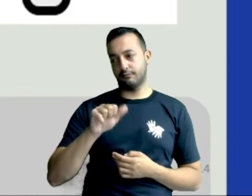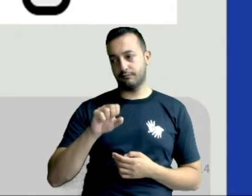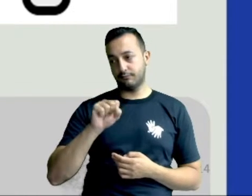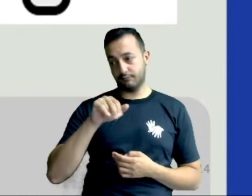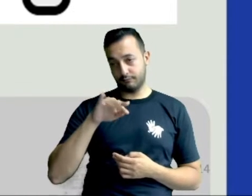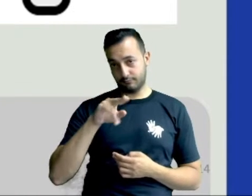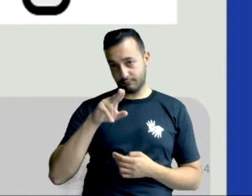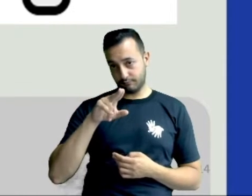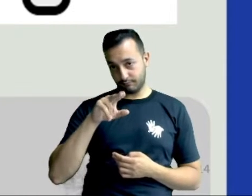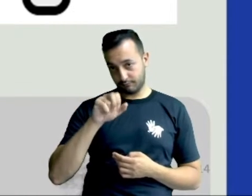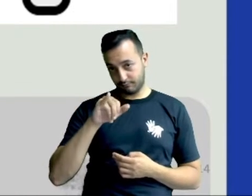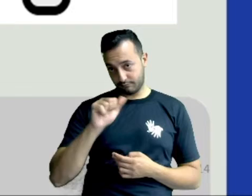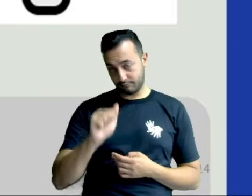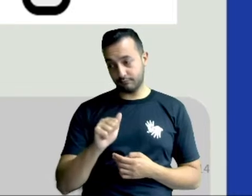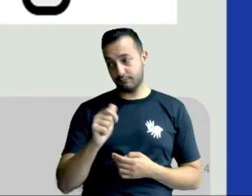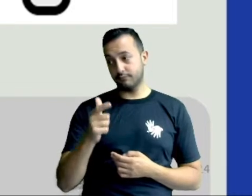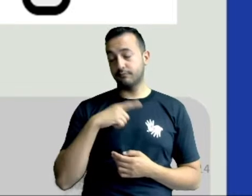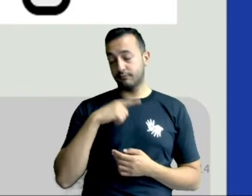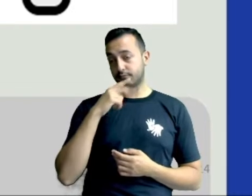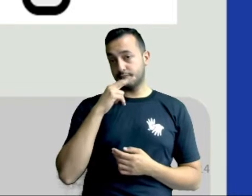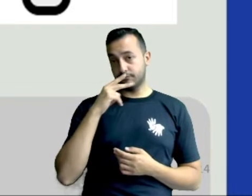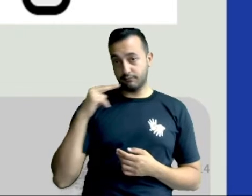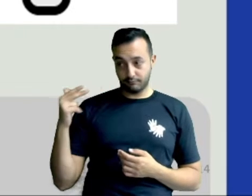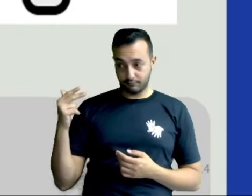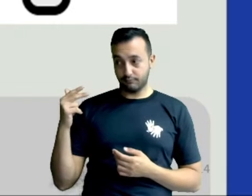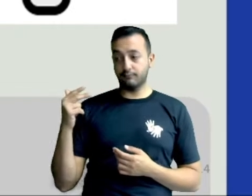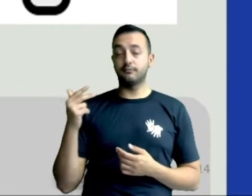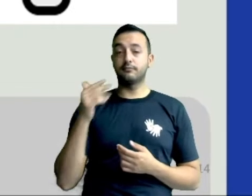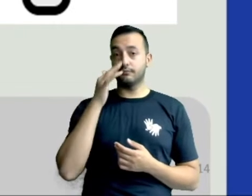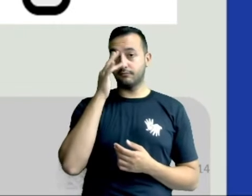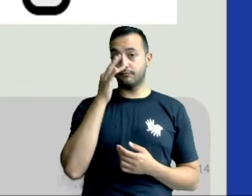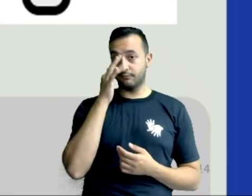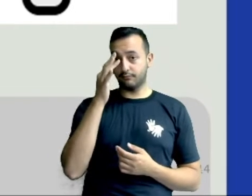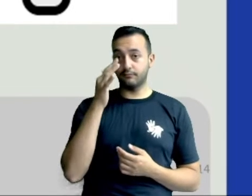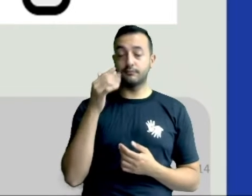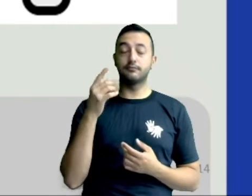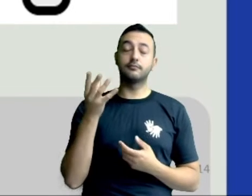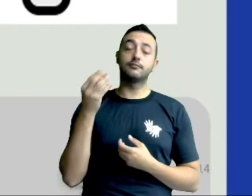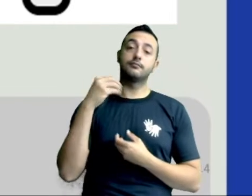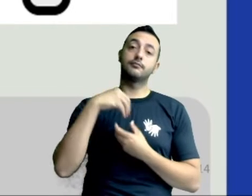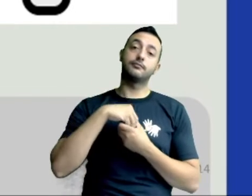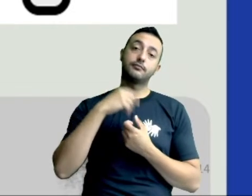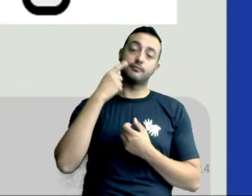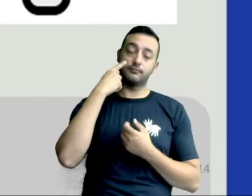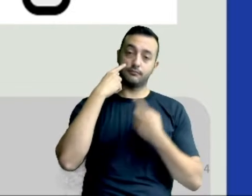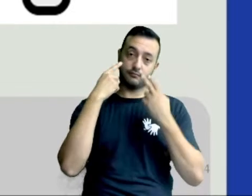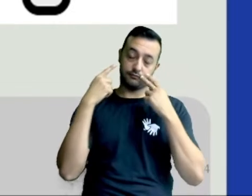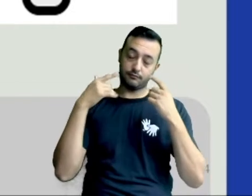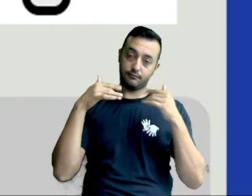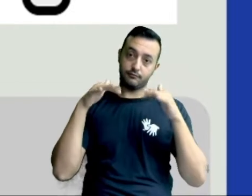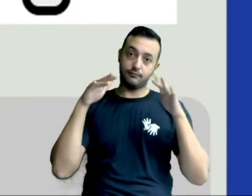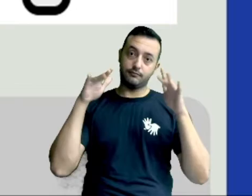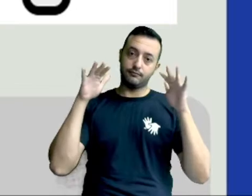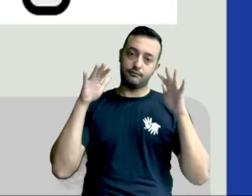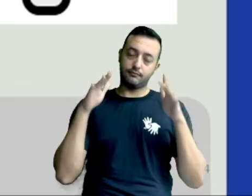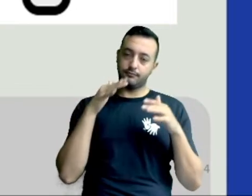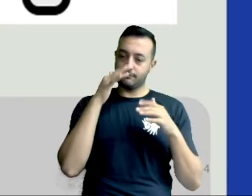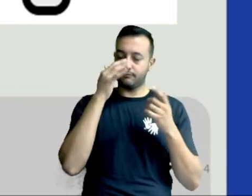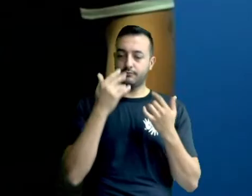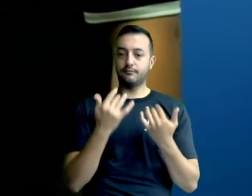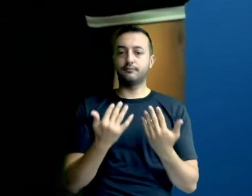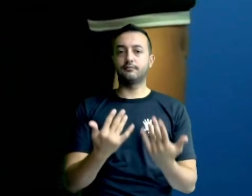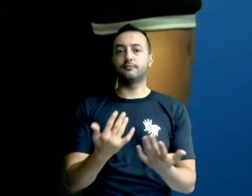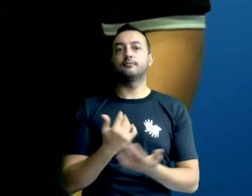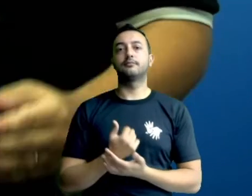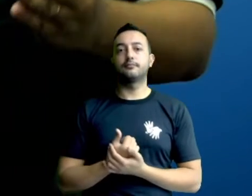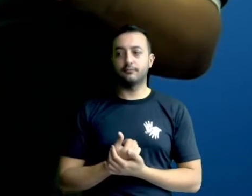o cheiro áspero das flores leva-me os olhos por dentro de suas pétalas. Vê